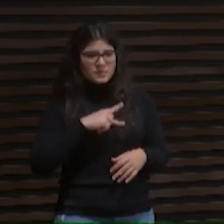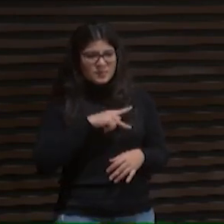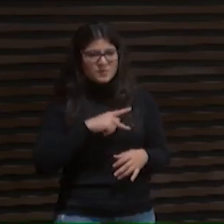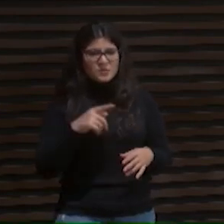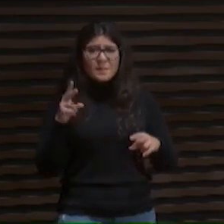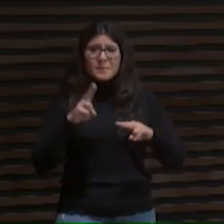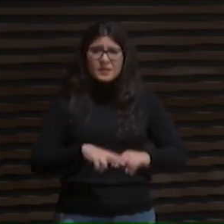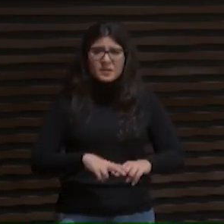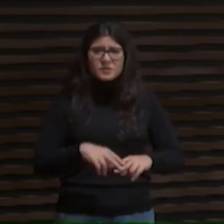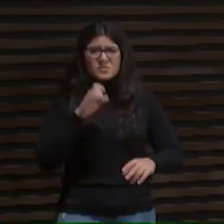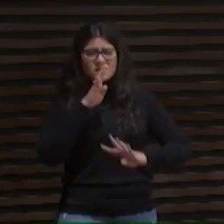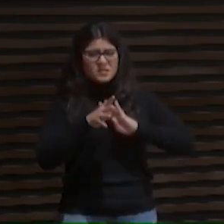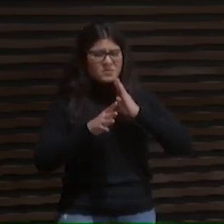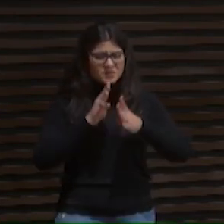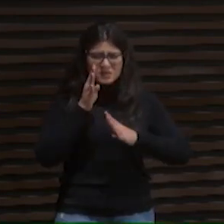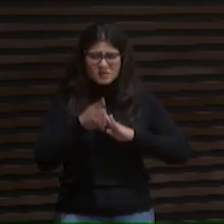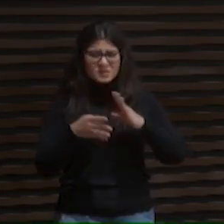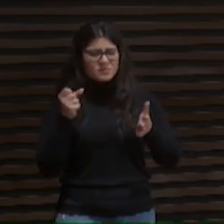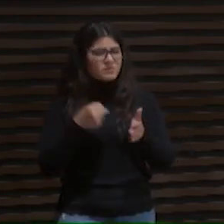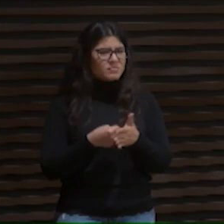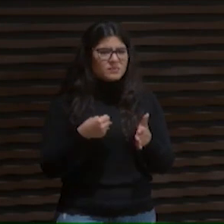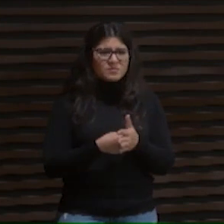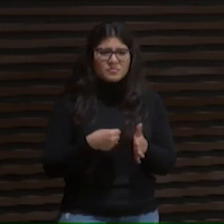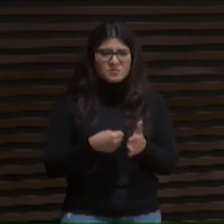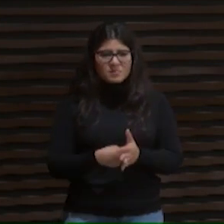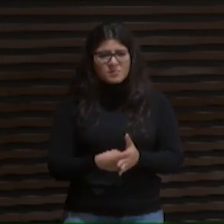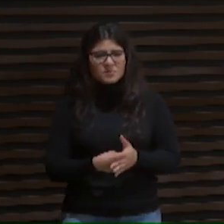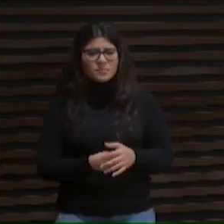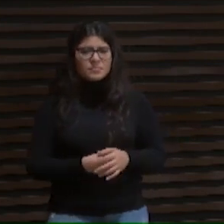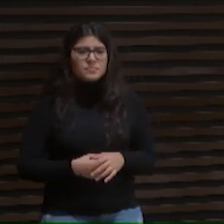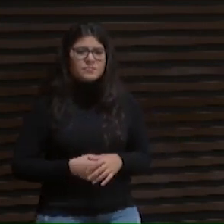acusação. Ele é espancado,